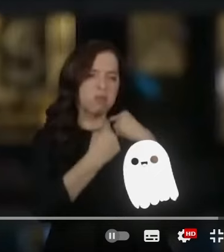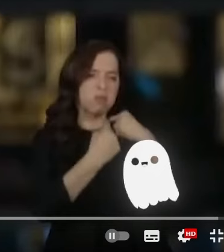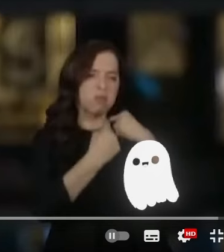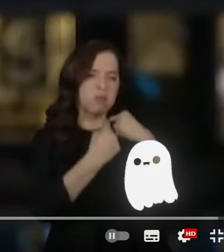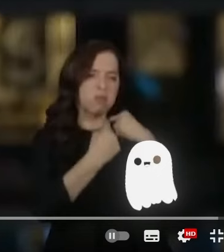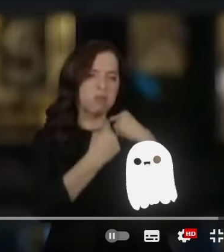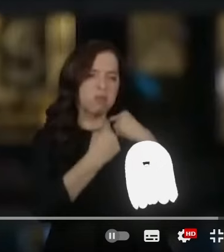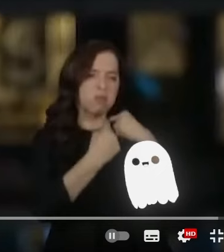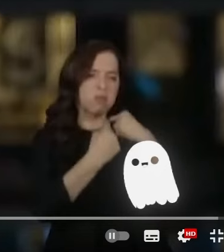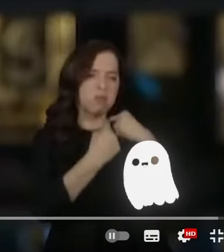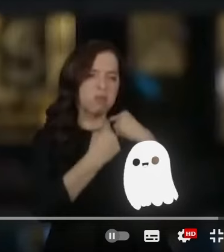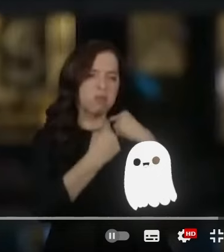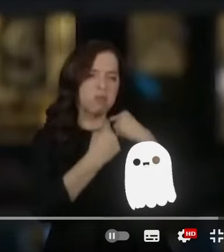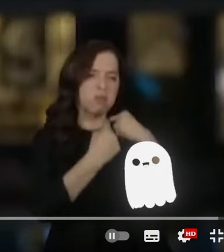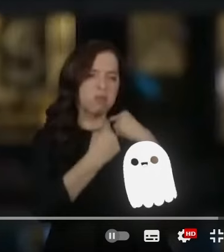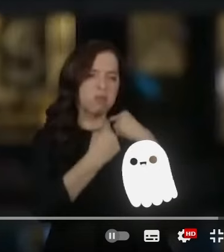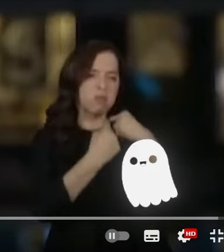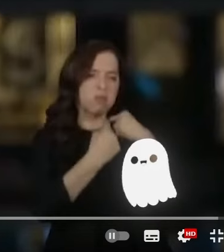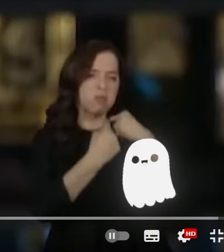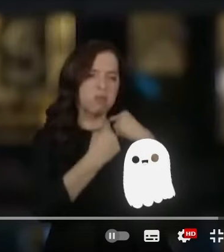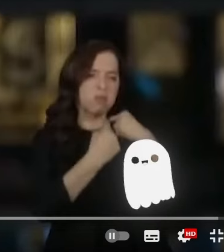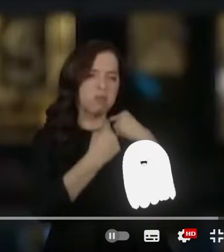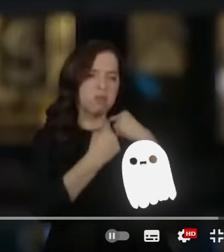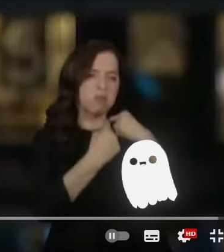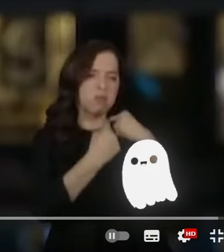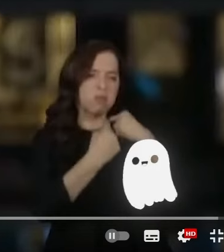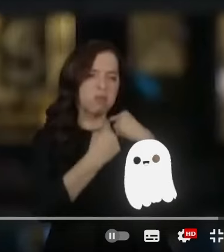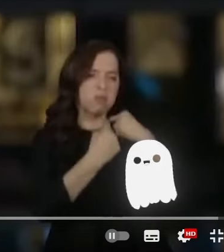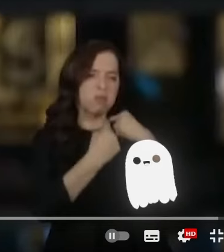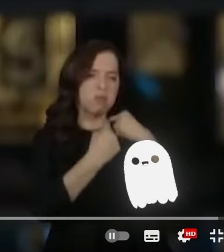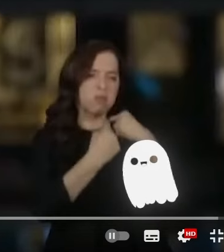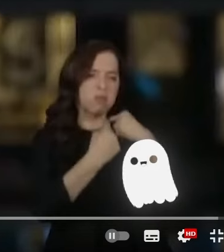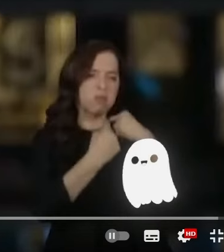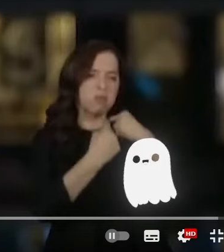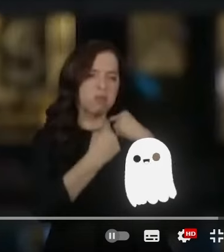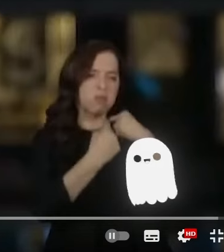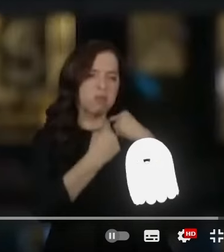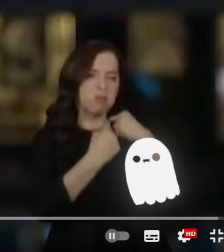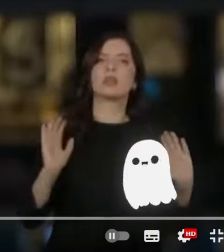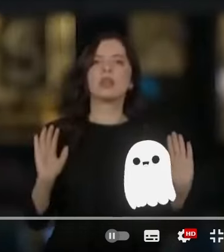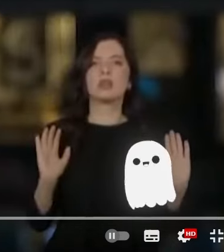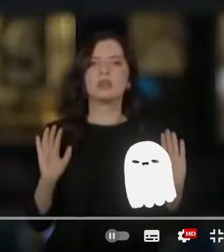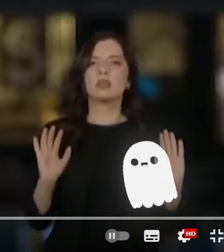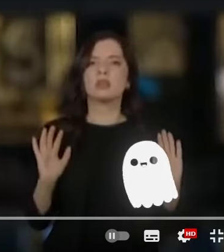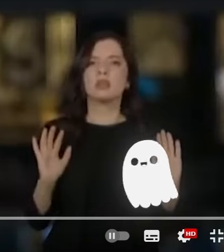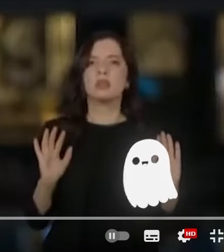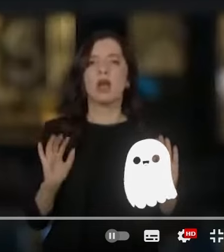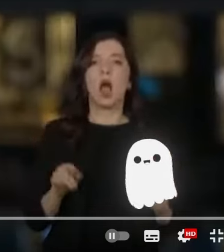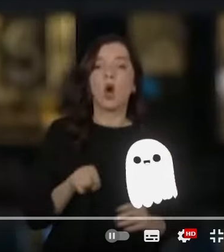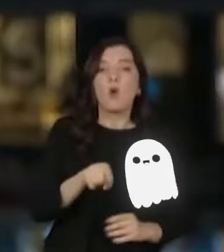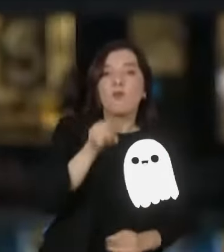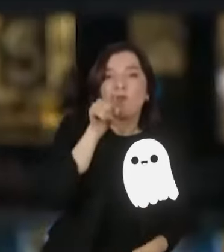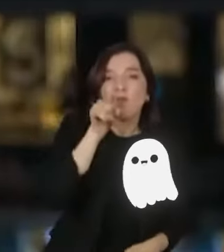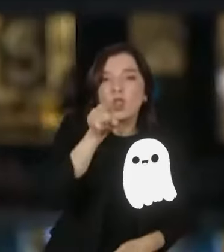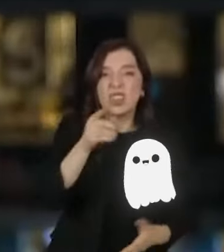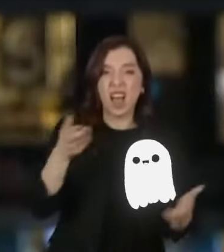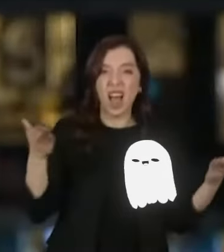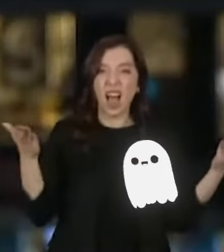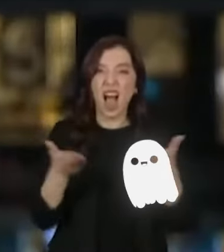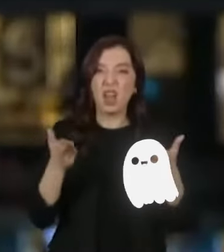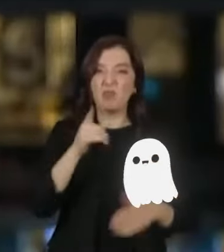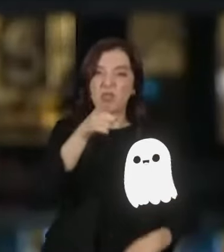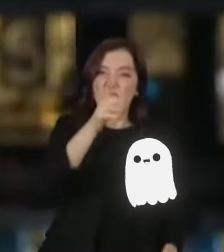Datena é comunista, né, filho? O Datena é comunista, né? Eu sei. O que você fez comigo hoje